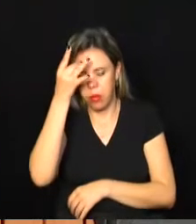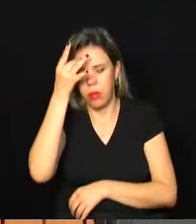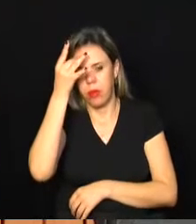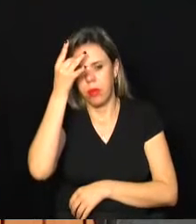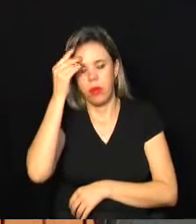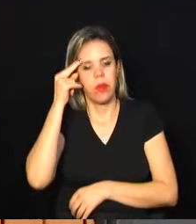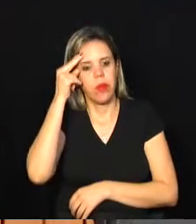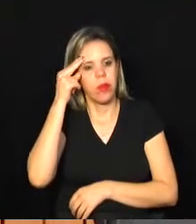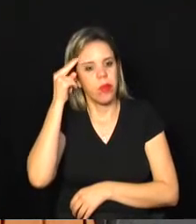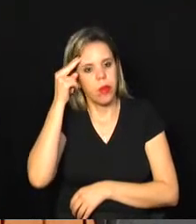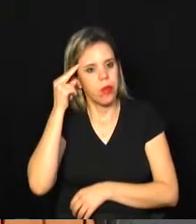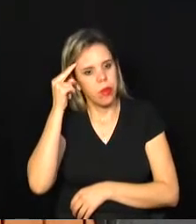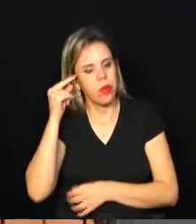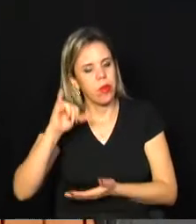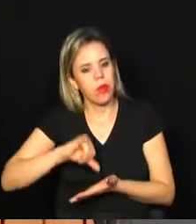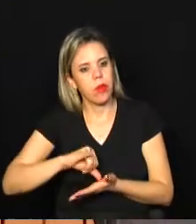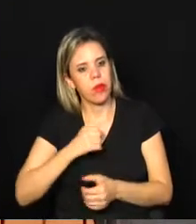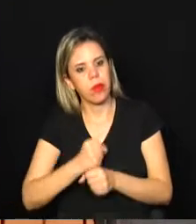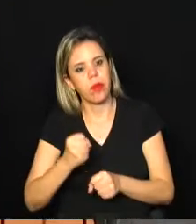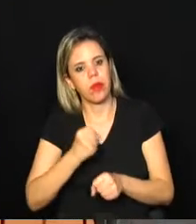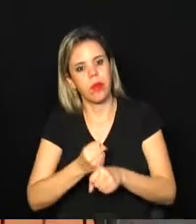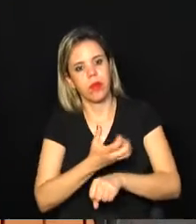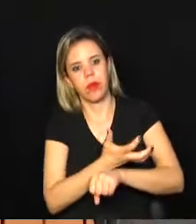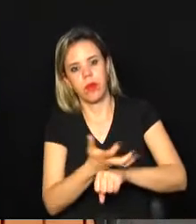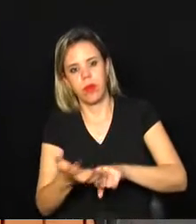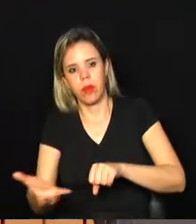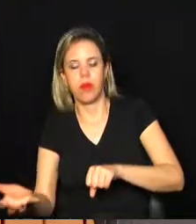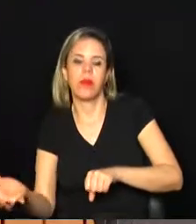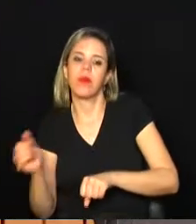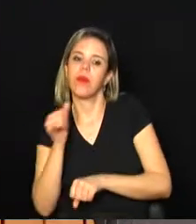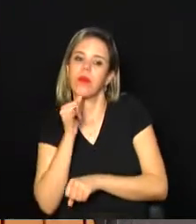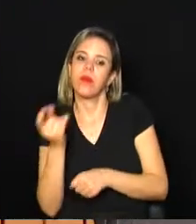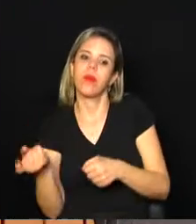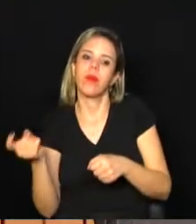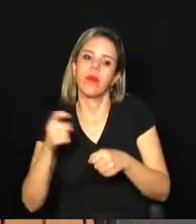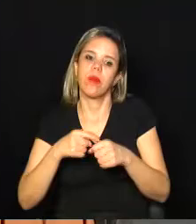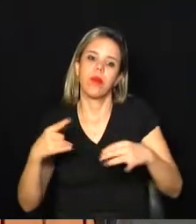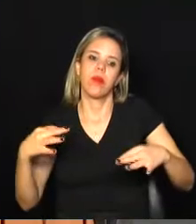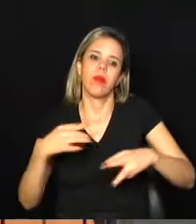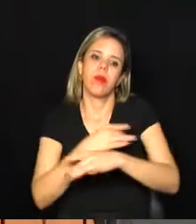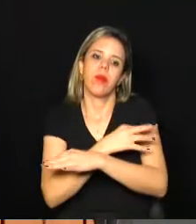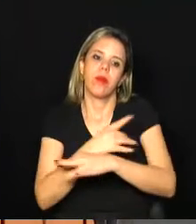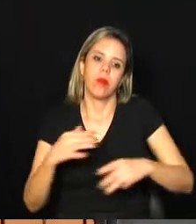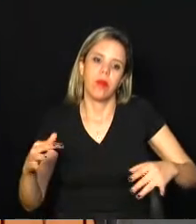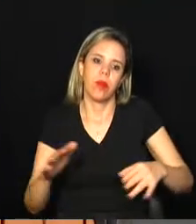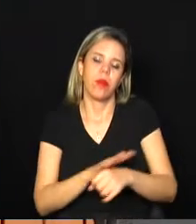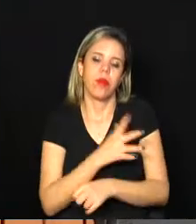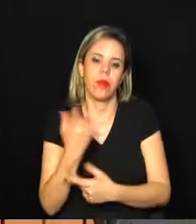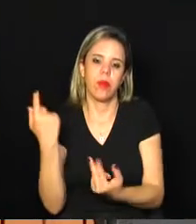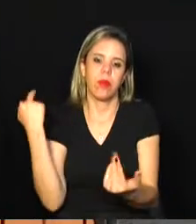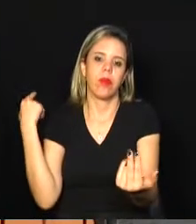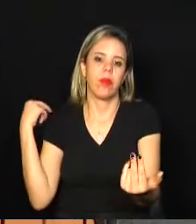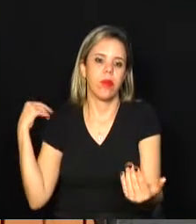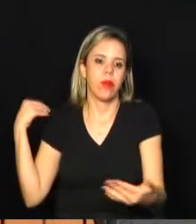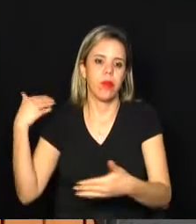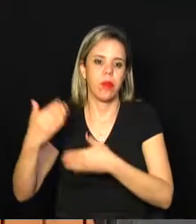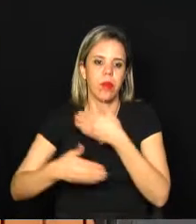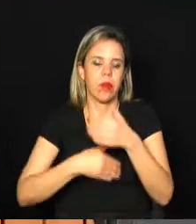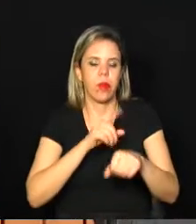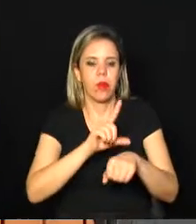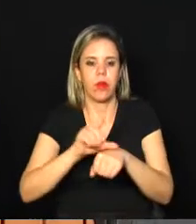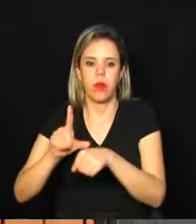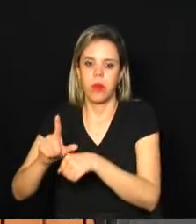um sonho meu é ver o centro revitalizado que volte a ser frequentado como era antes dos